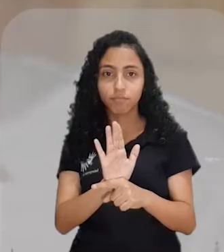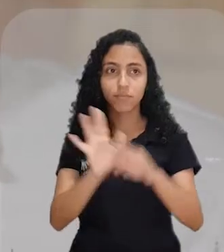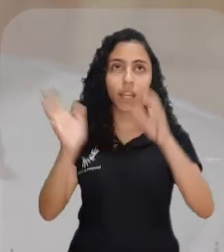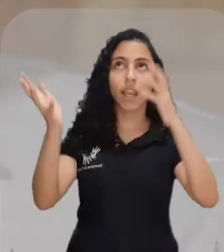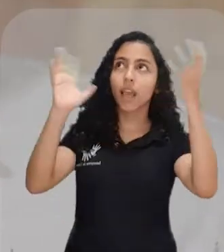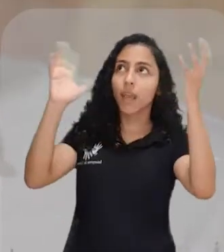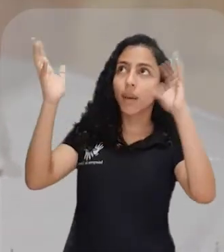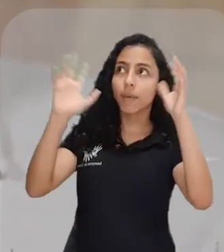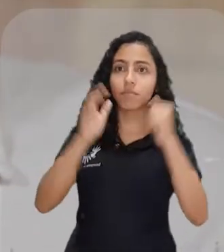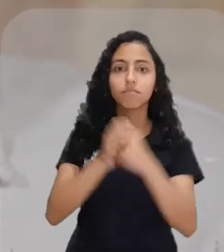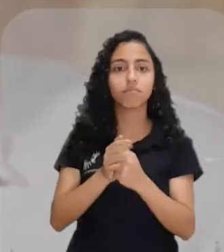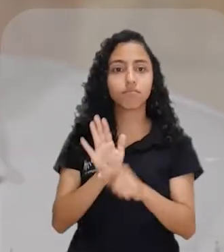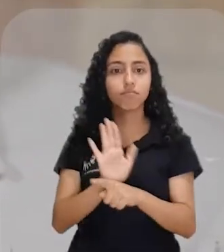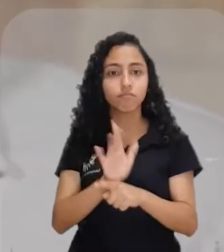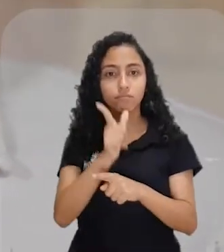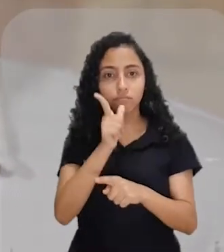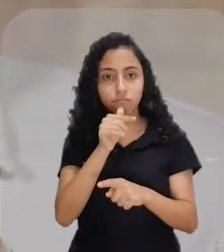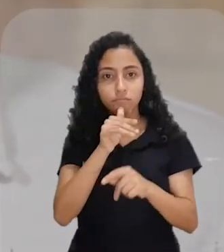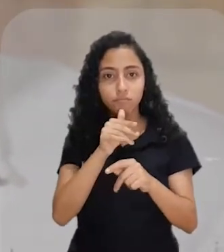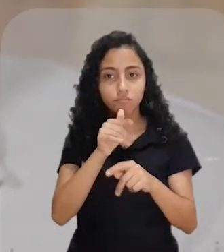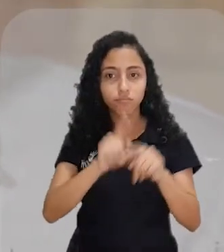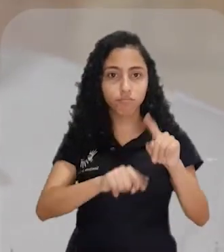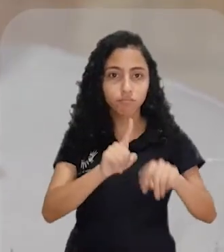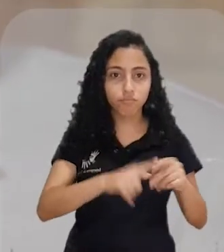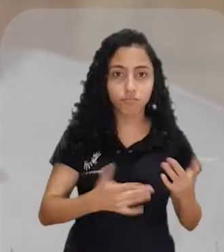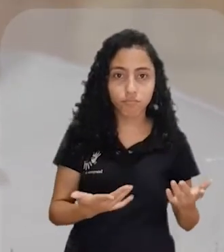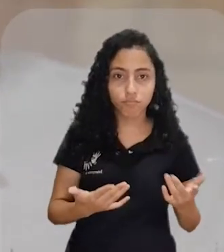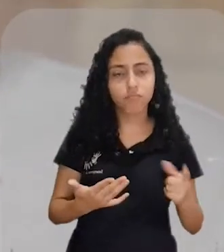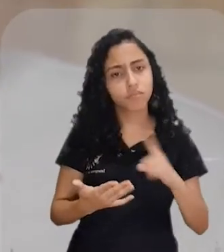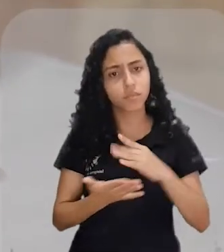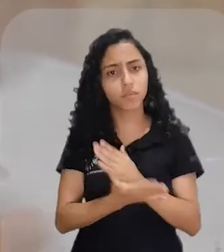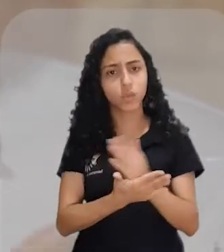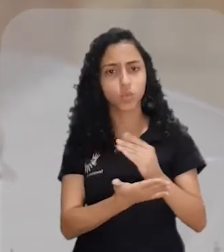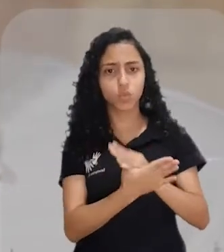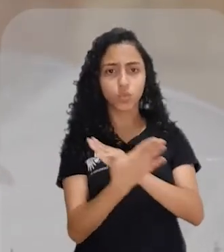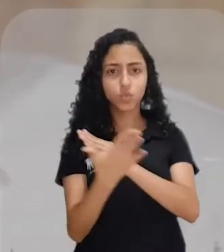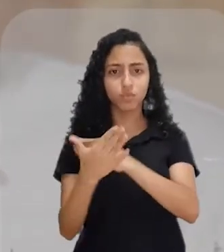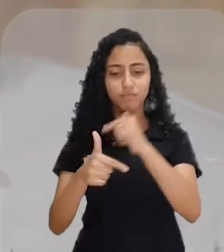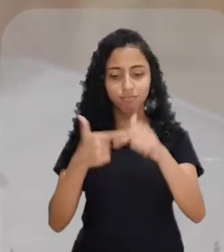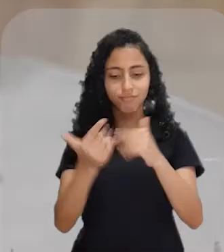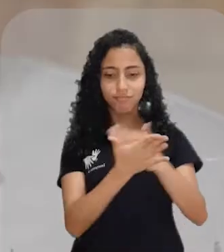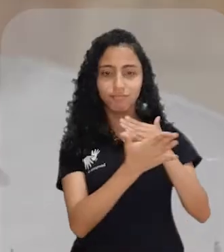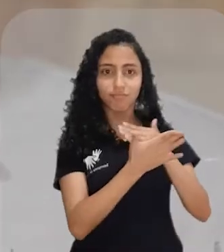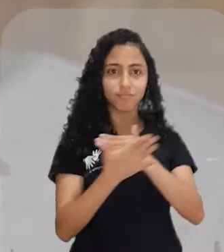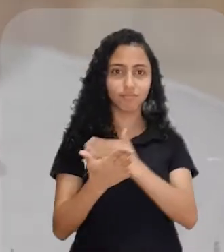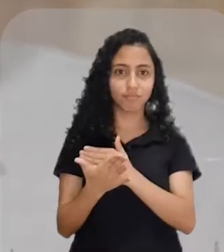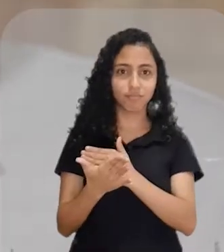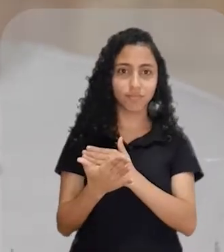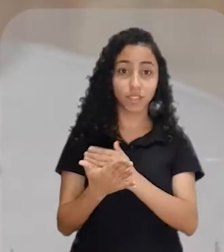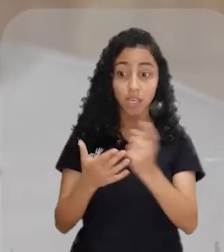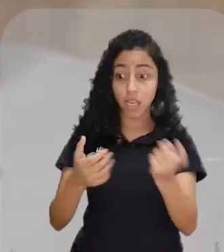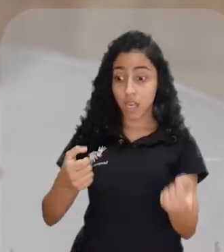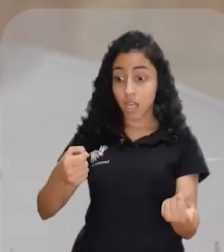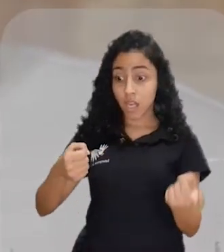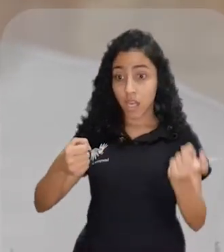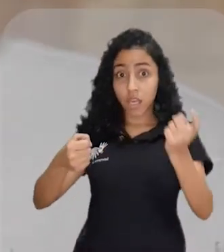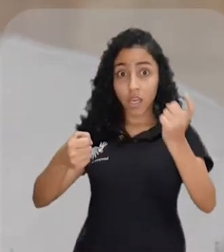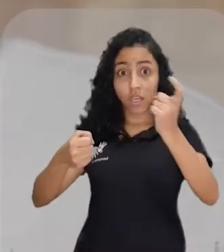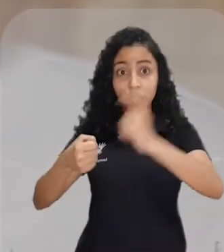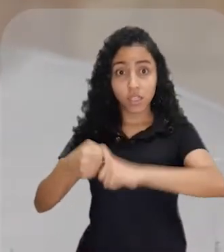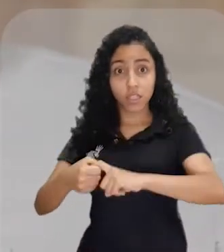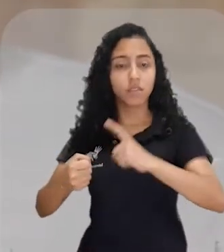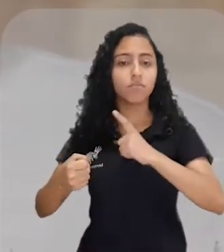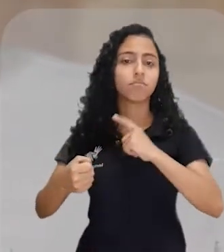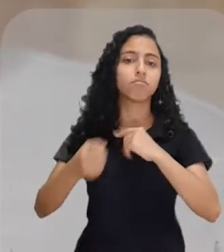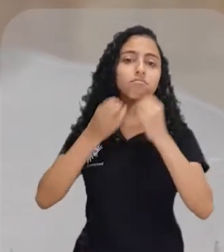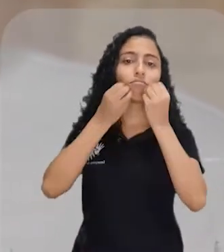por exemplo, a regular o clima, os recursos hídricos, então eles fornecem serviços para a gente. Então, quando a gente está restaurando, a gente tem